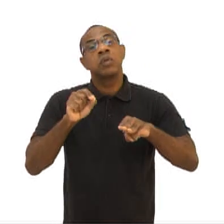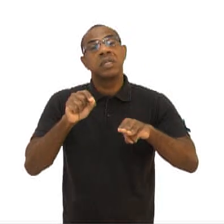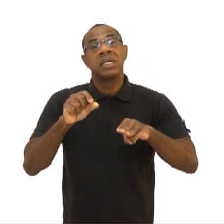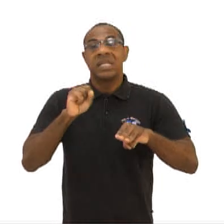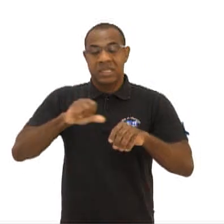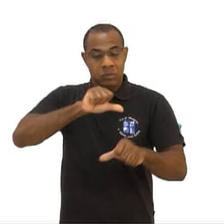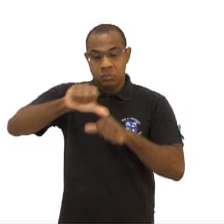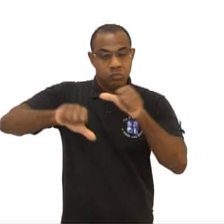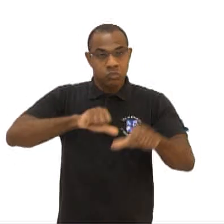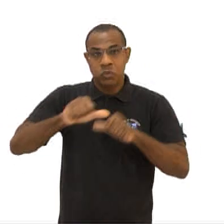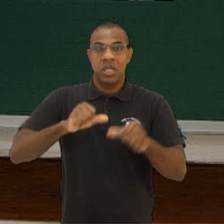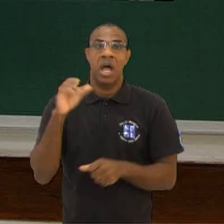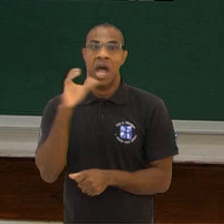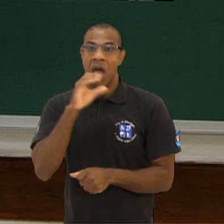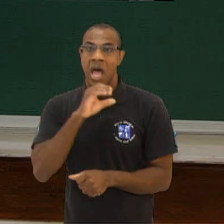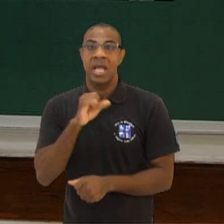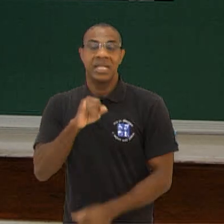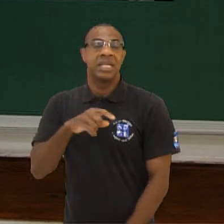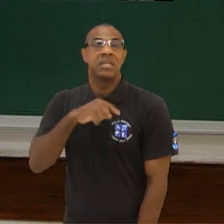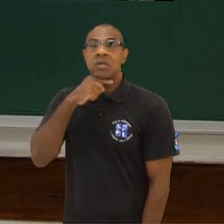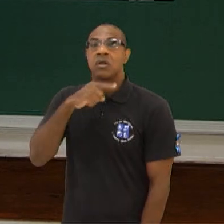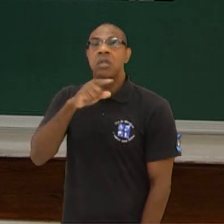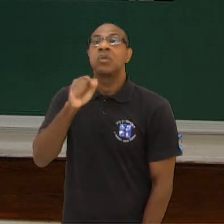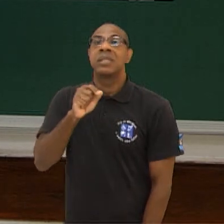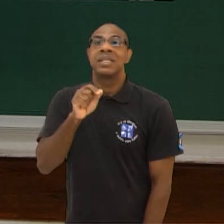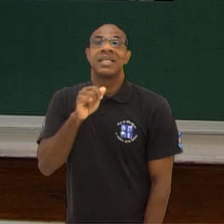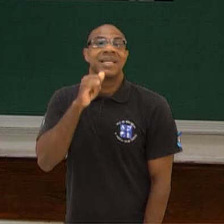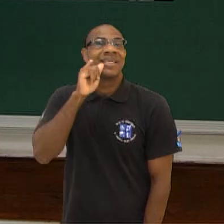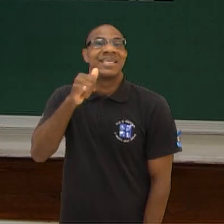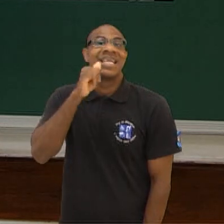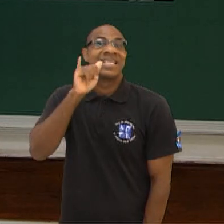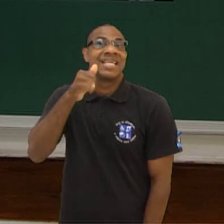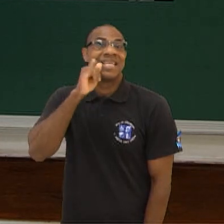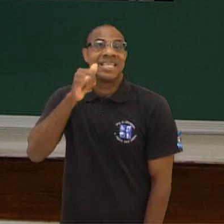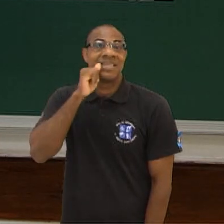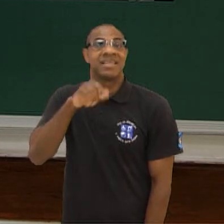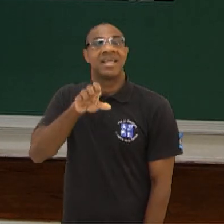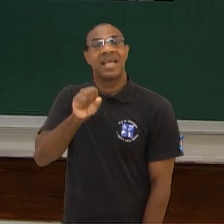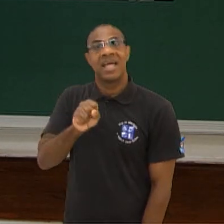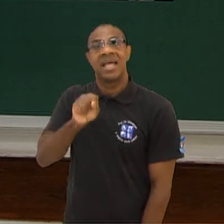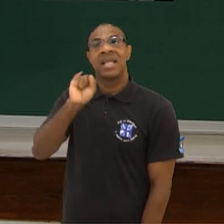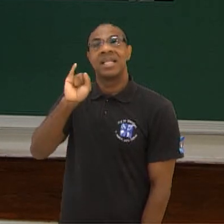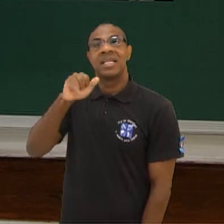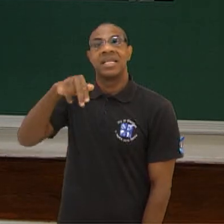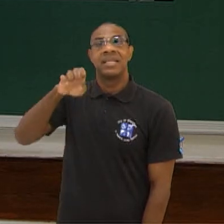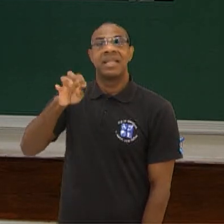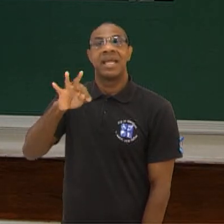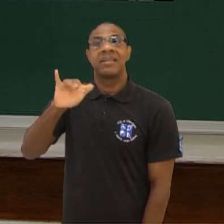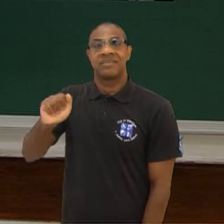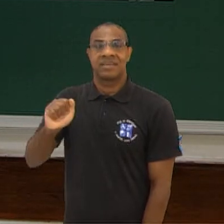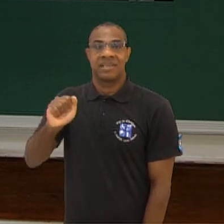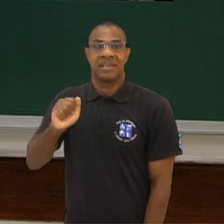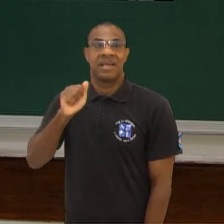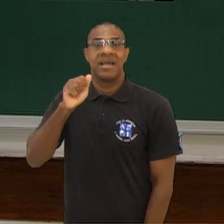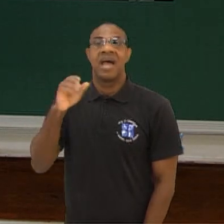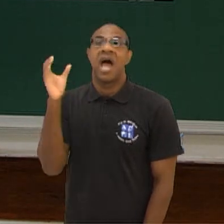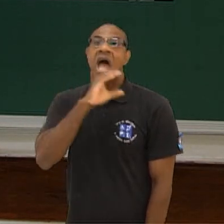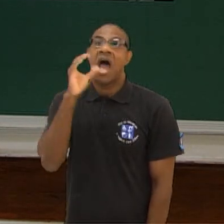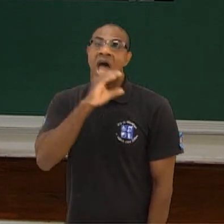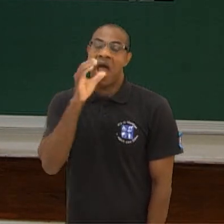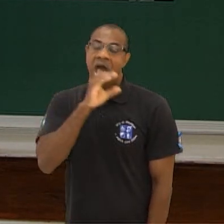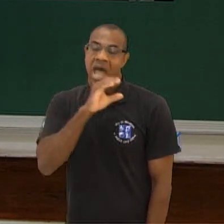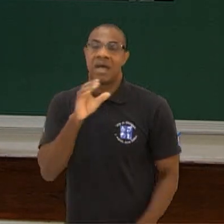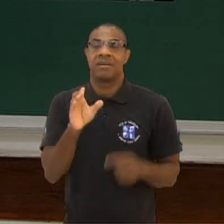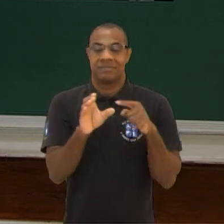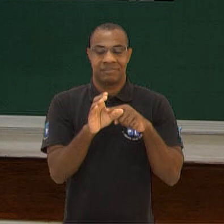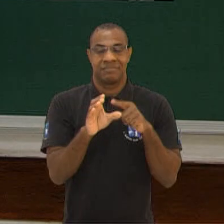altera a velocidade, ela não consegue mudar a energia cinética. Energia cinética está ligada à velocidade, né? Lembra? Energia